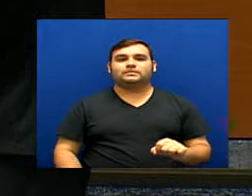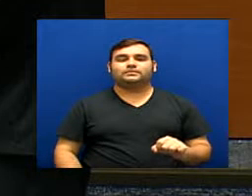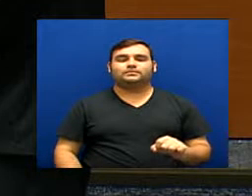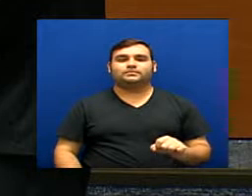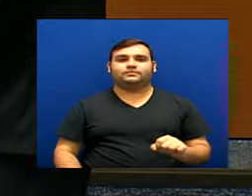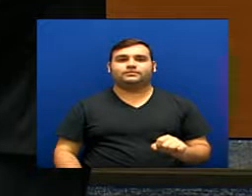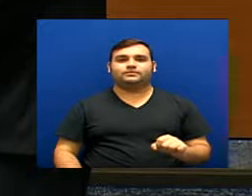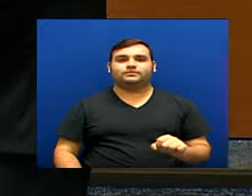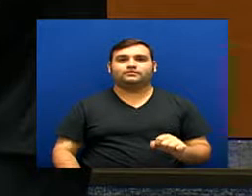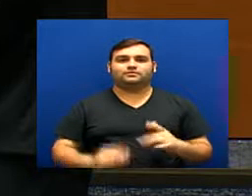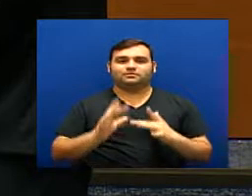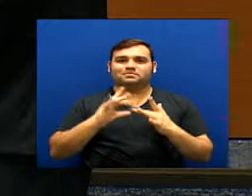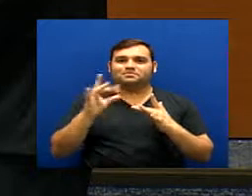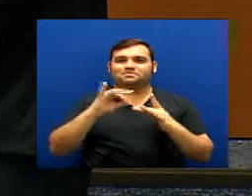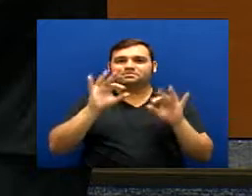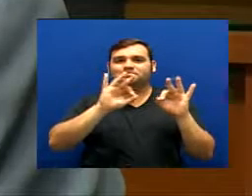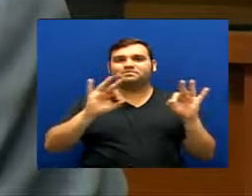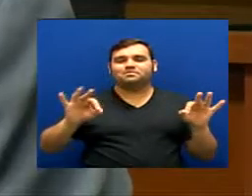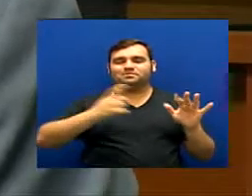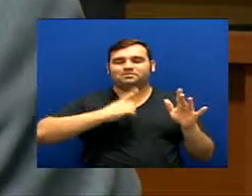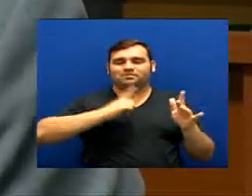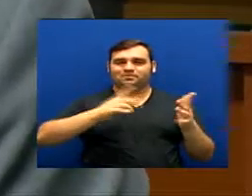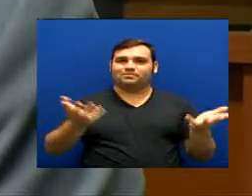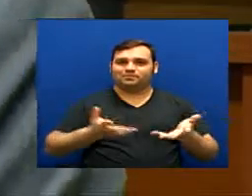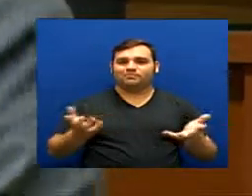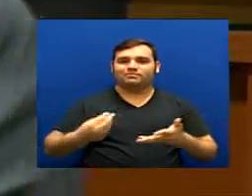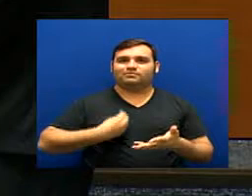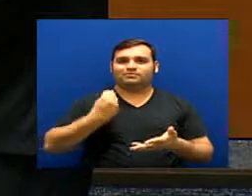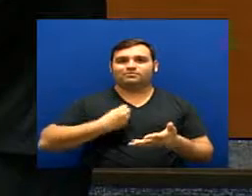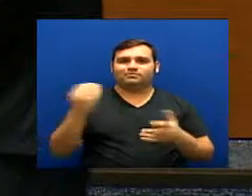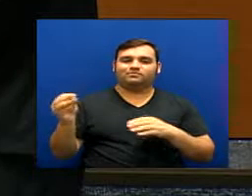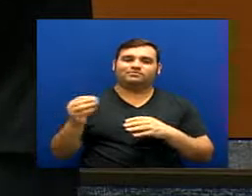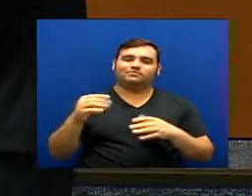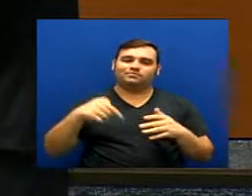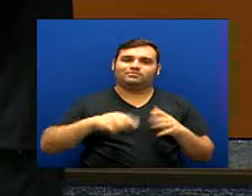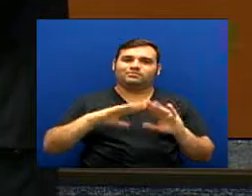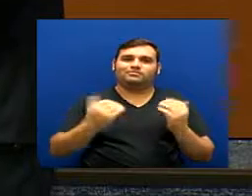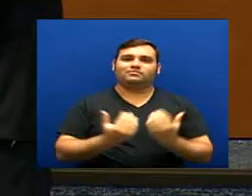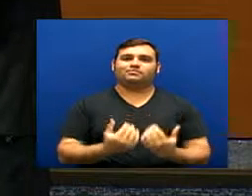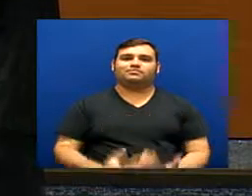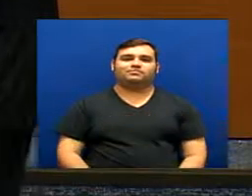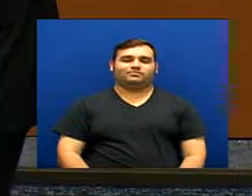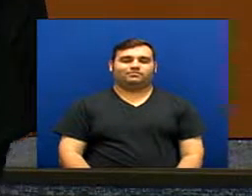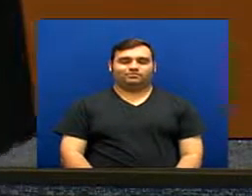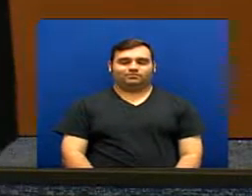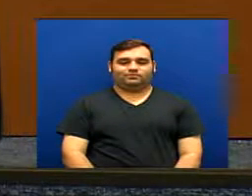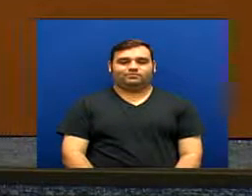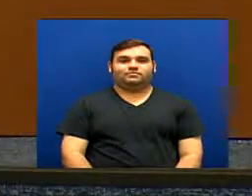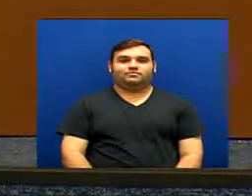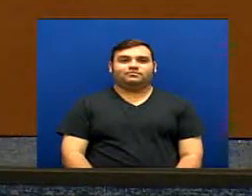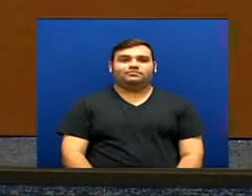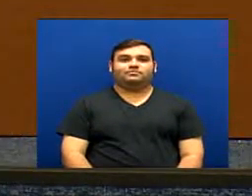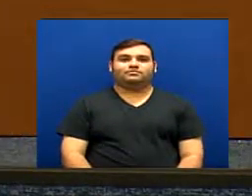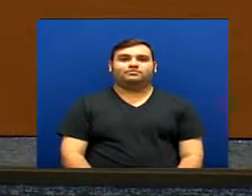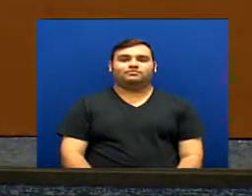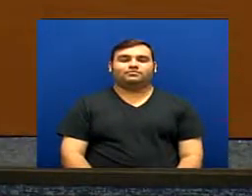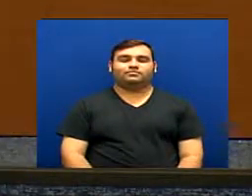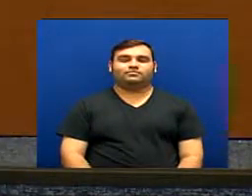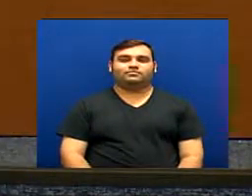de Sorocaba, nos suas atribuições legais e de acordo com o inciso 15º do artigo 20 da resolução